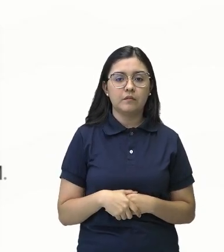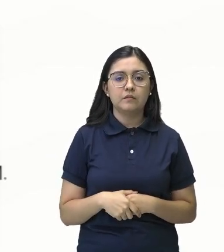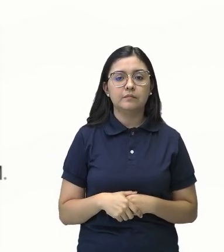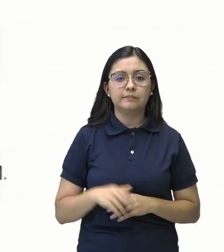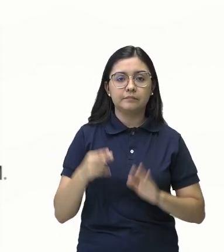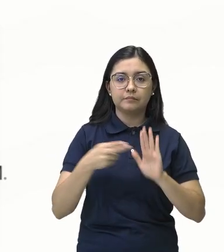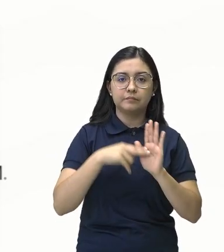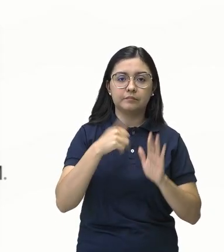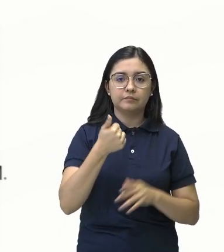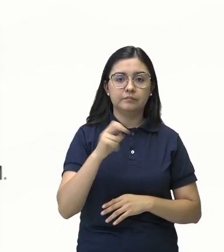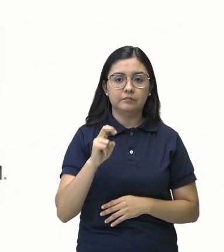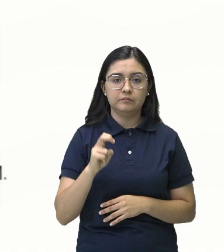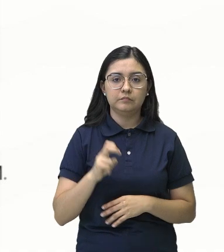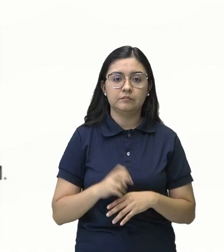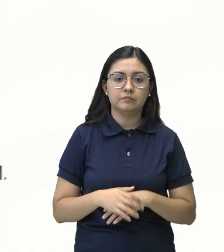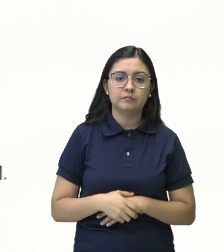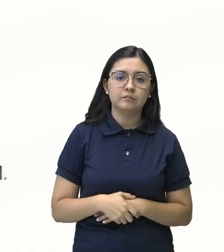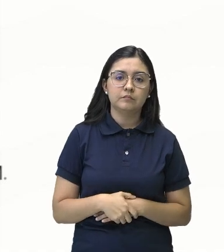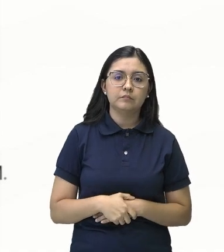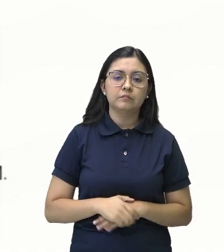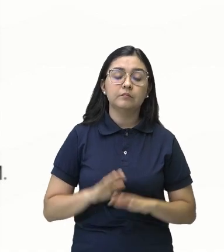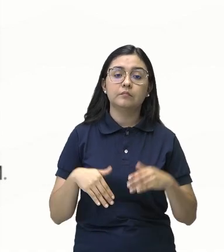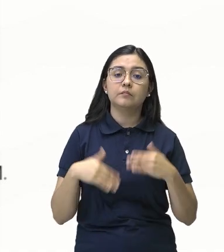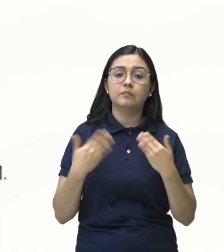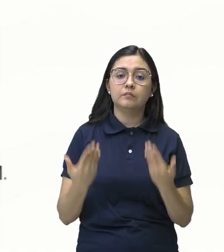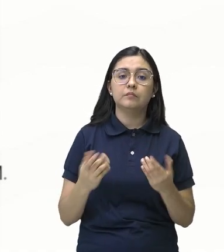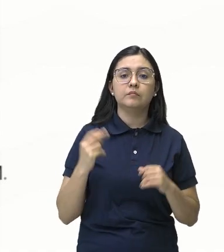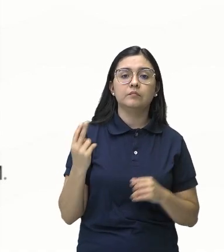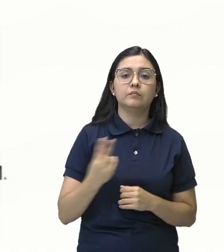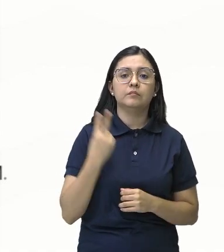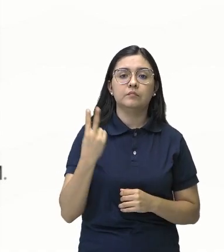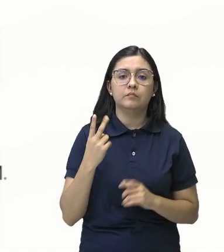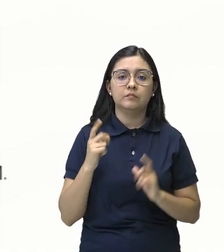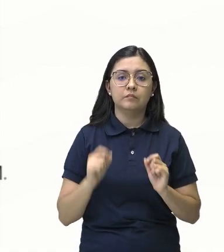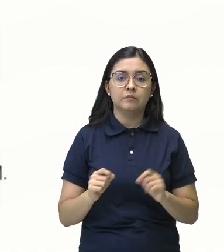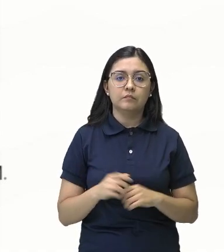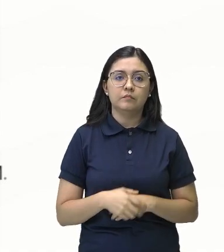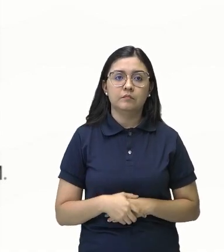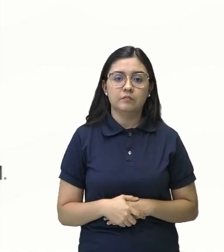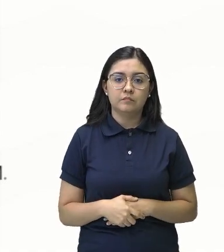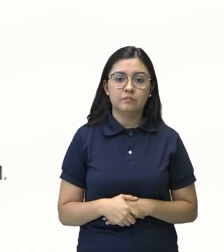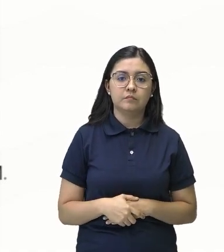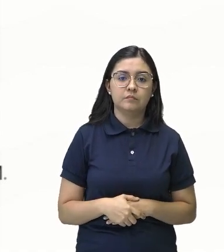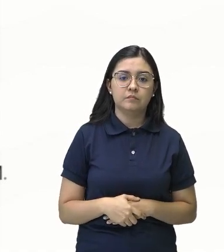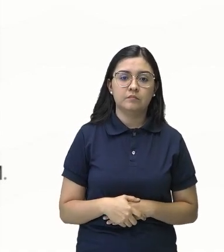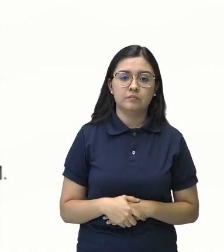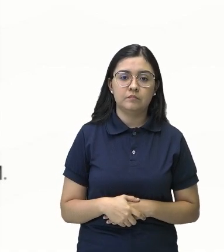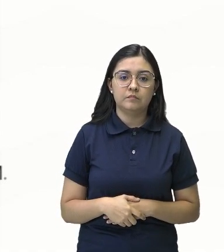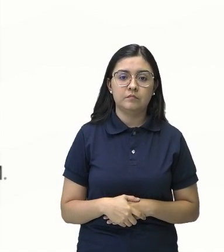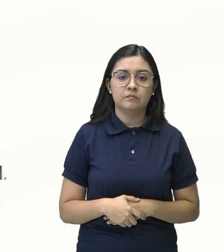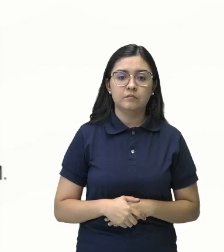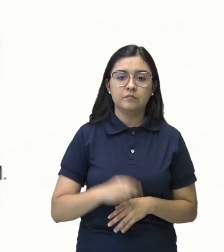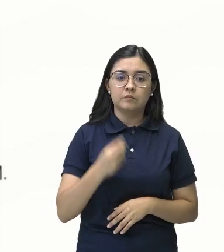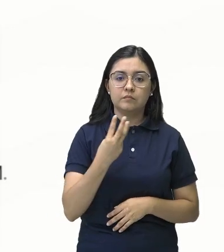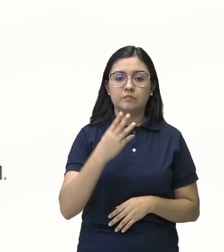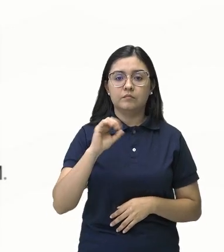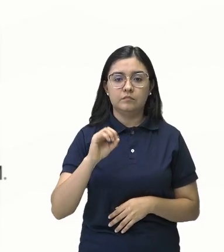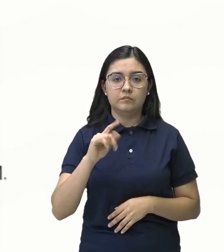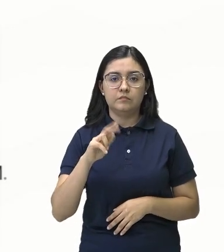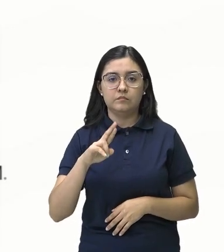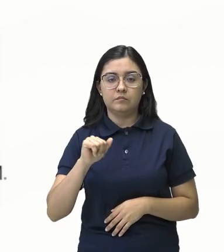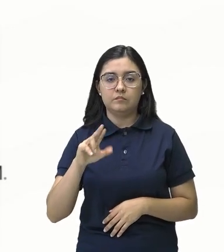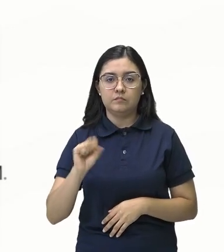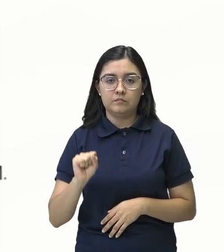vale 15, quanto será que vai valer esses 30 graus?